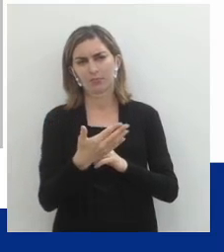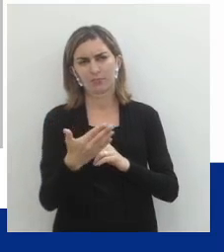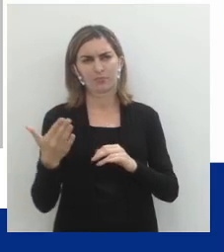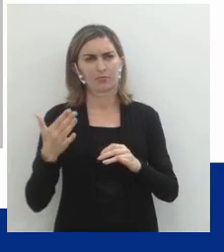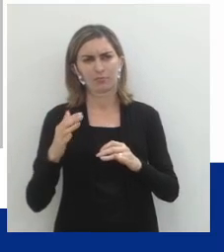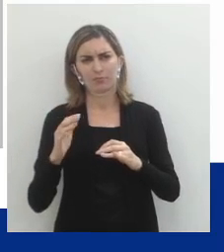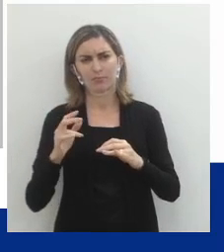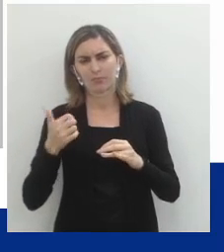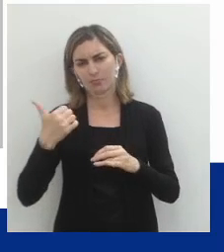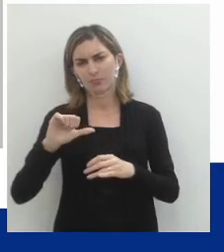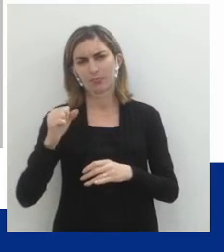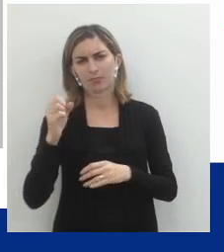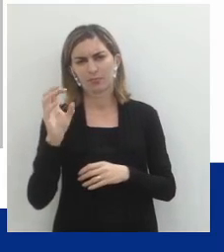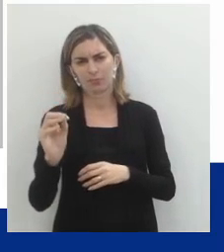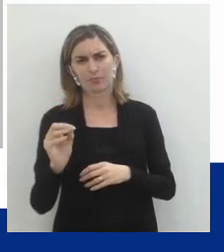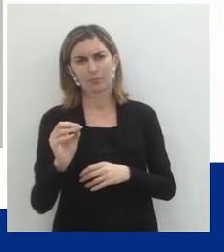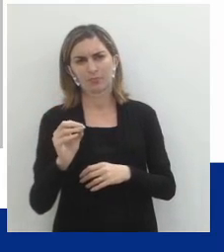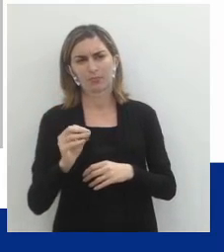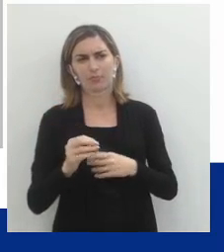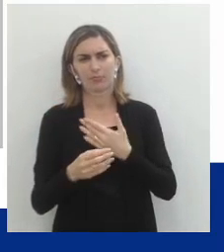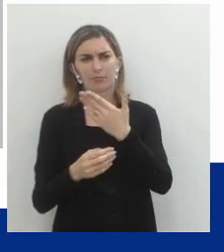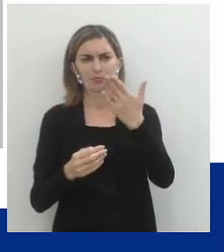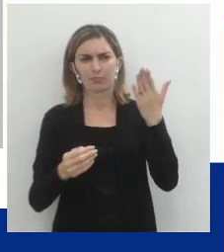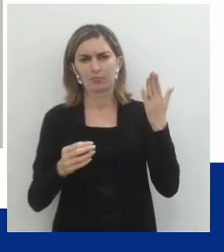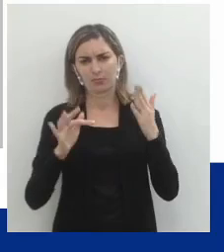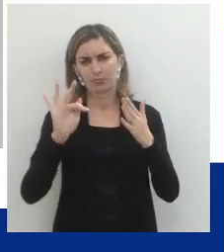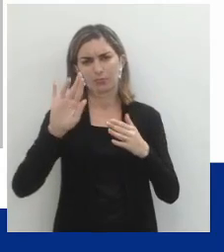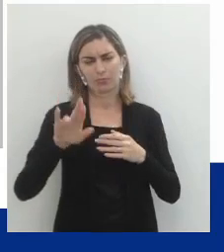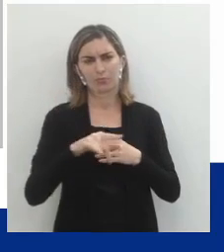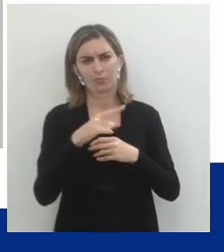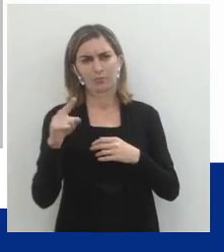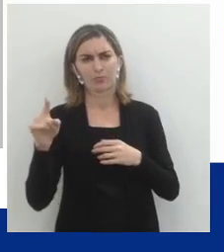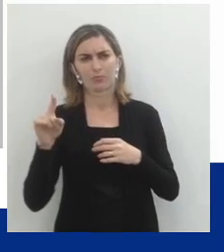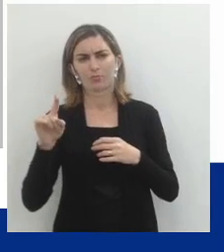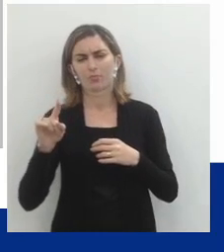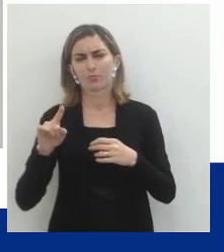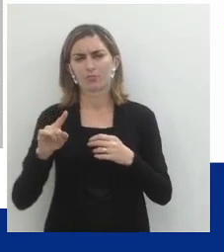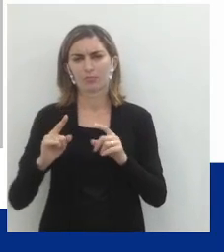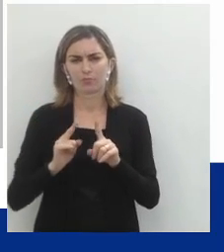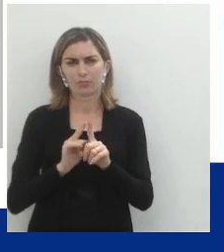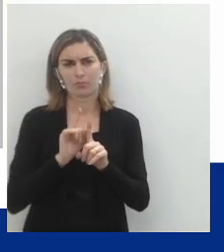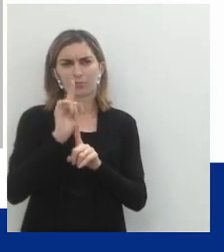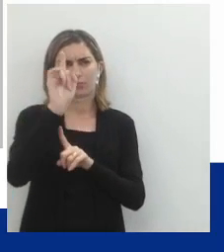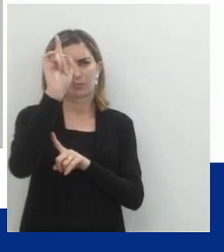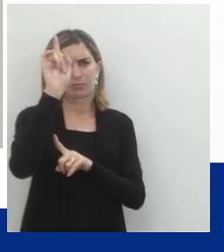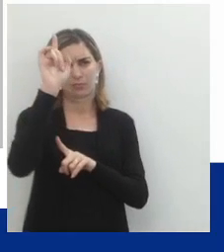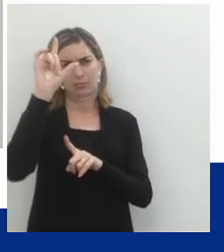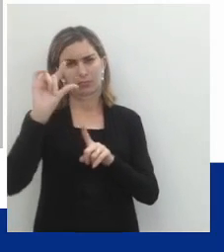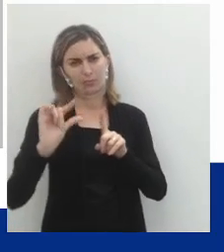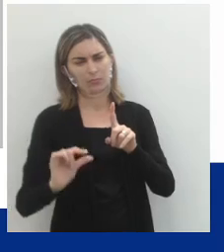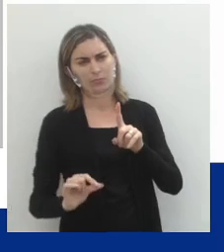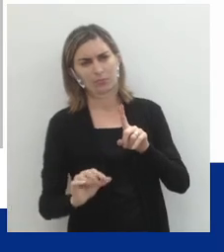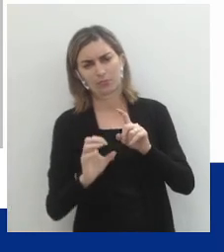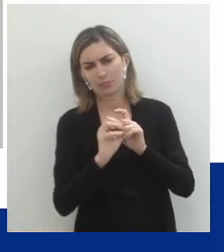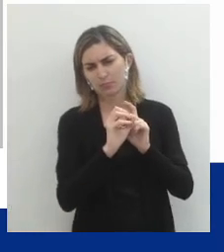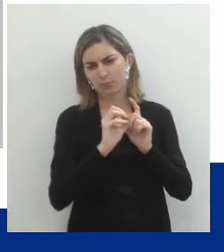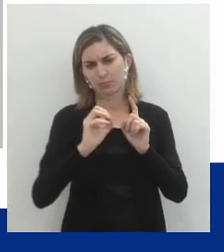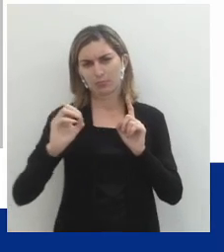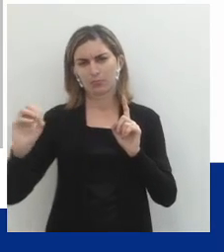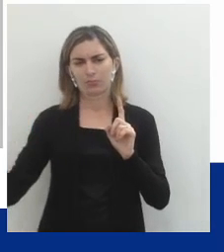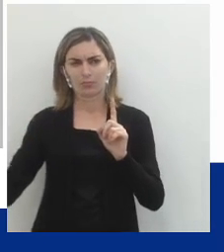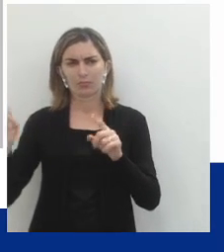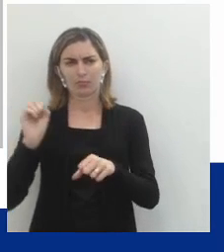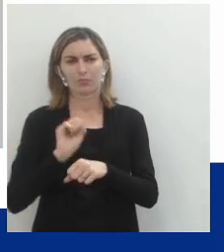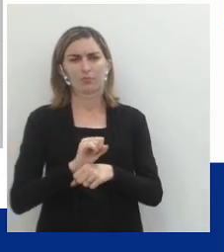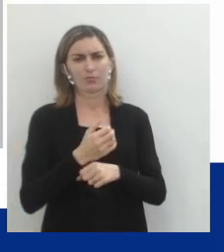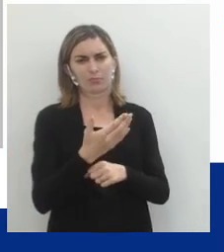ou 180 graus. Olha, a função, a senoide subiu, diminuiu e zerou e parou